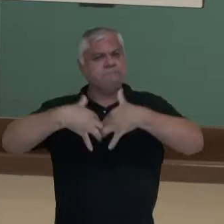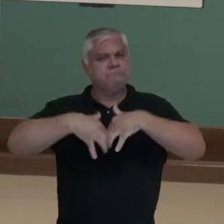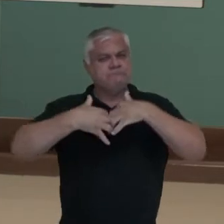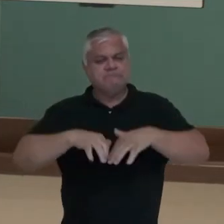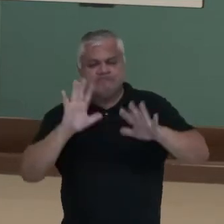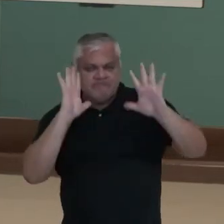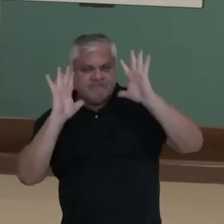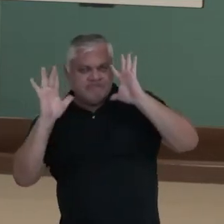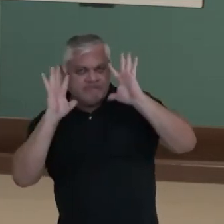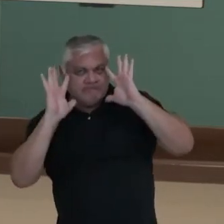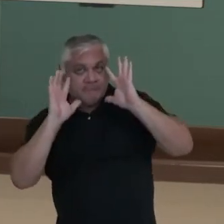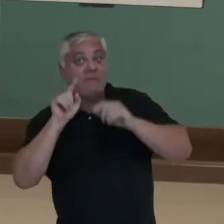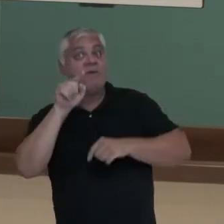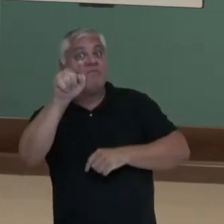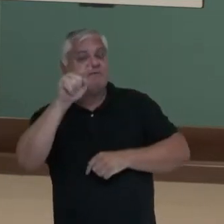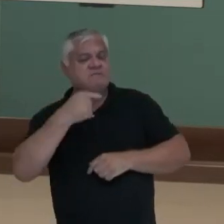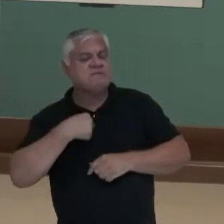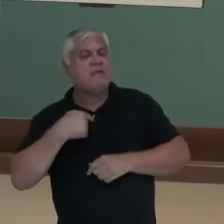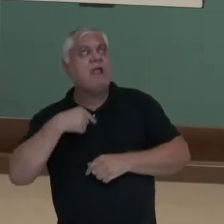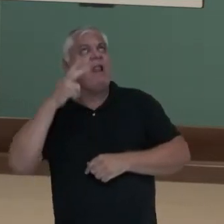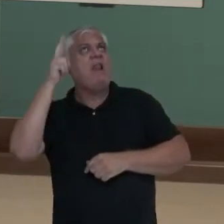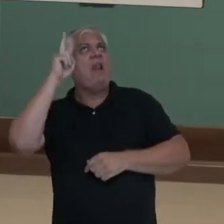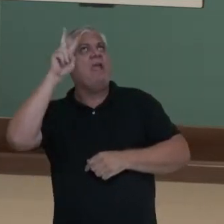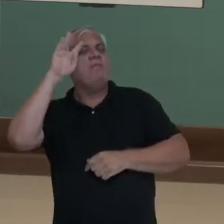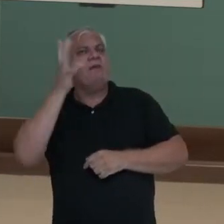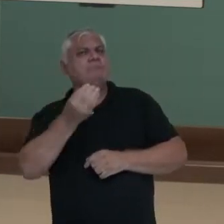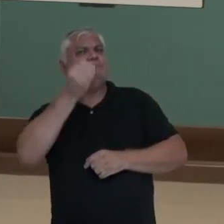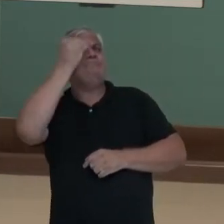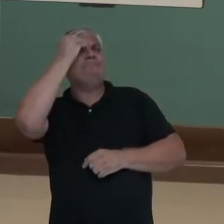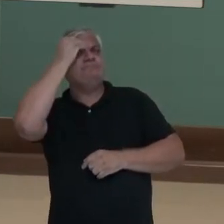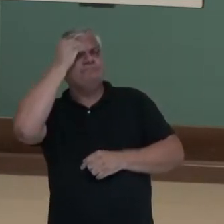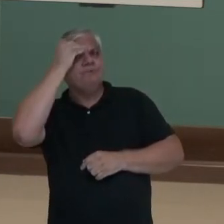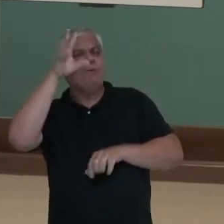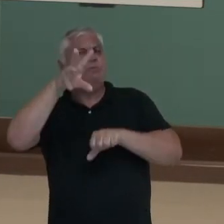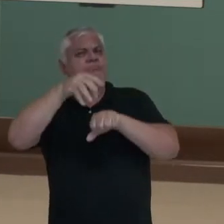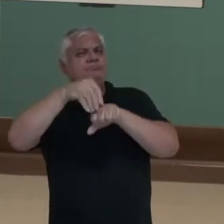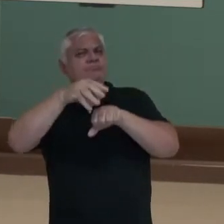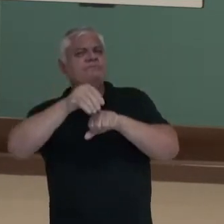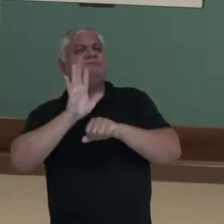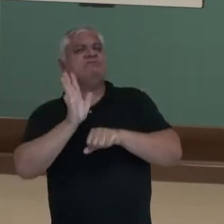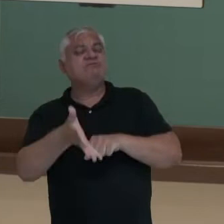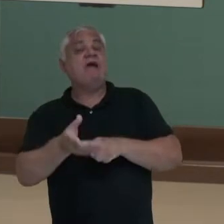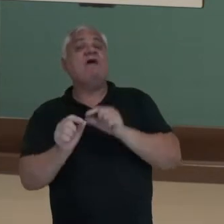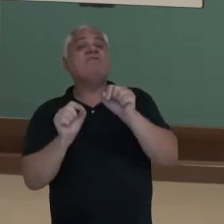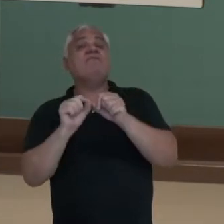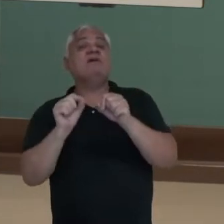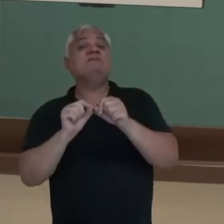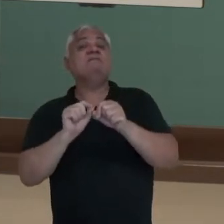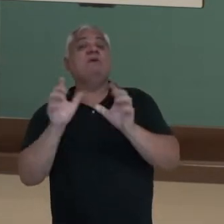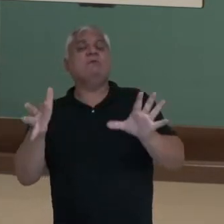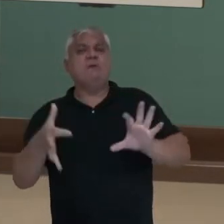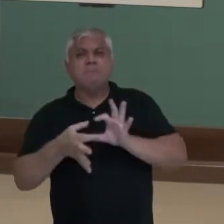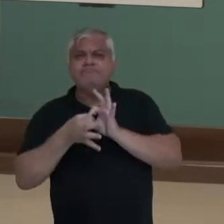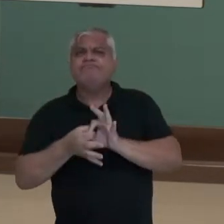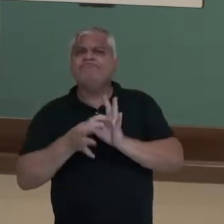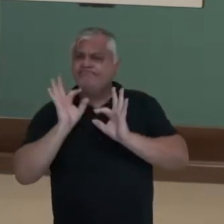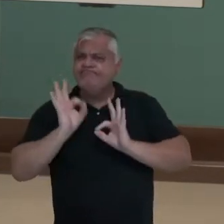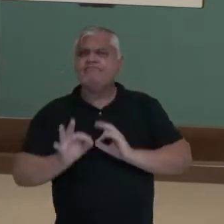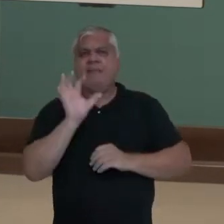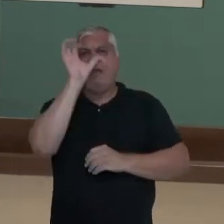vídeo, exatamente para a gente rememorar alguns conhecimentos para a gente fazer a sustentação do que a